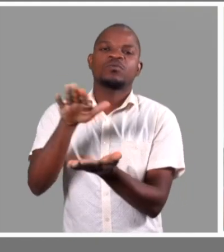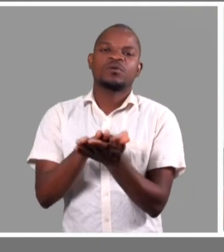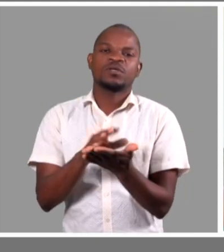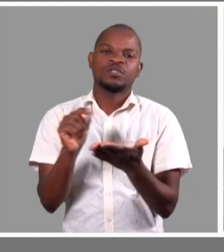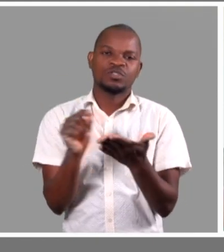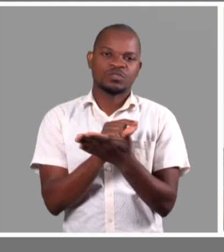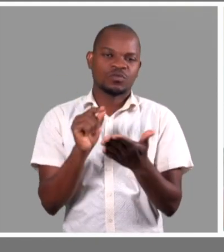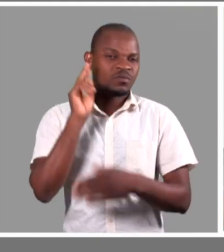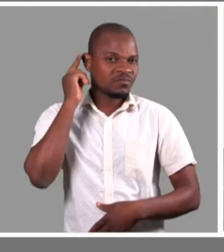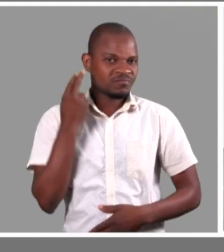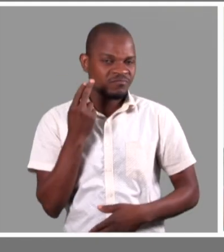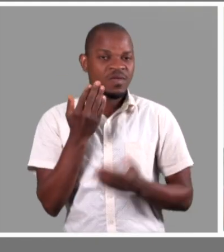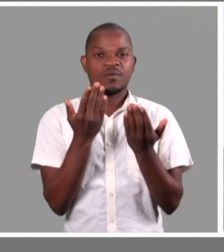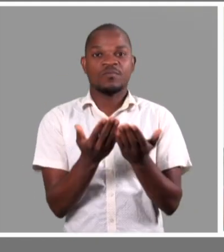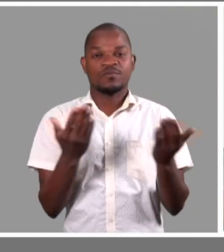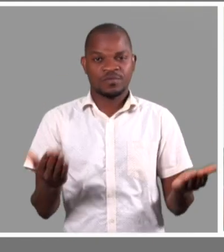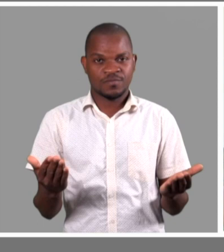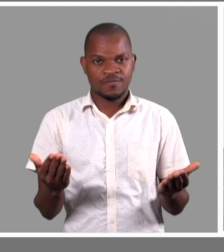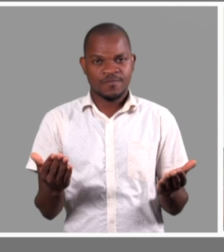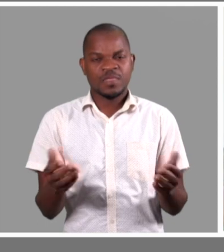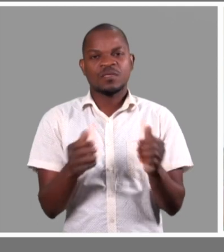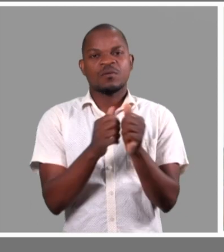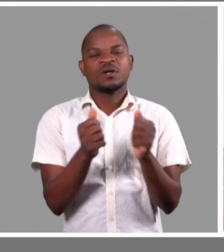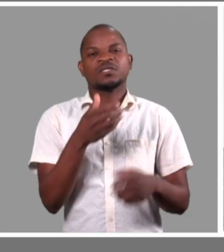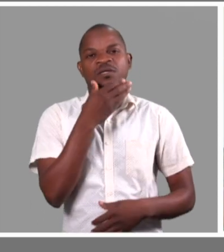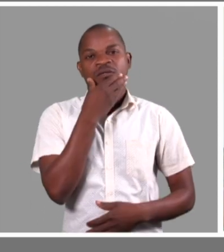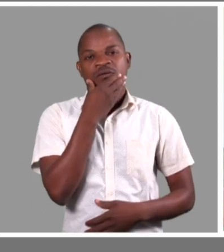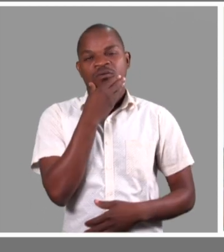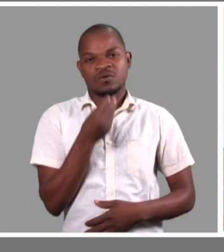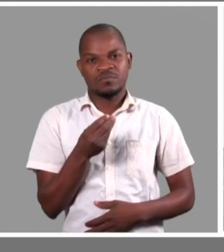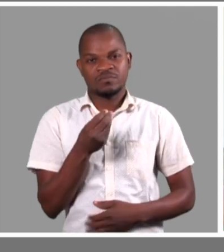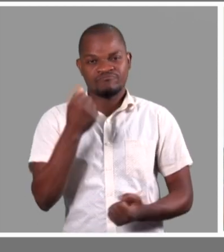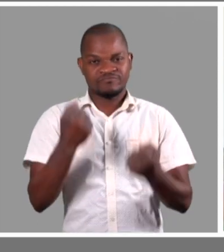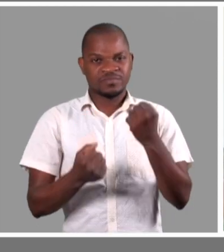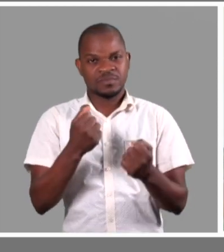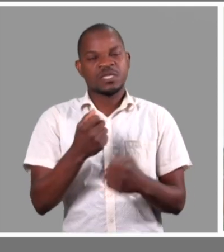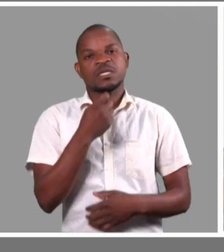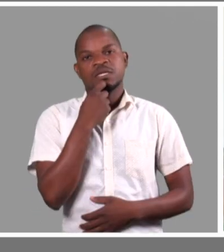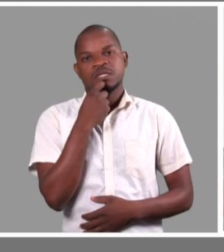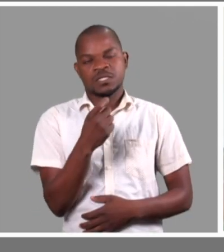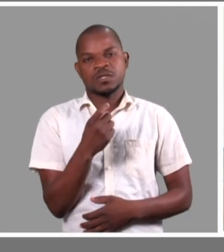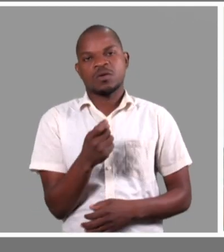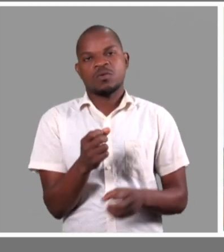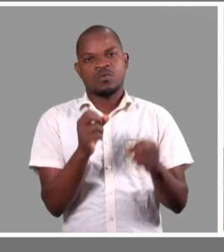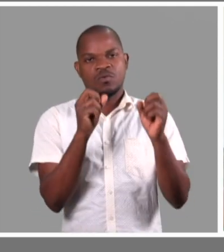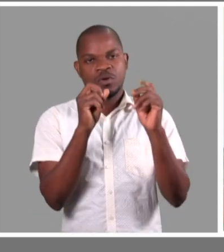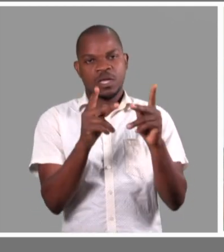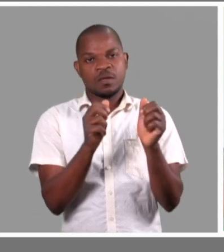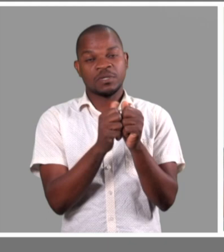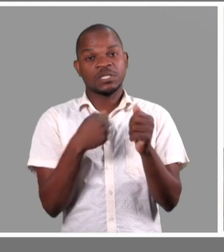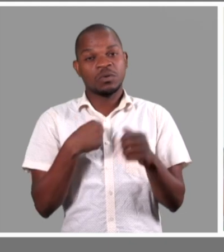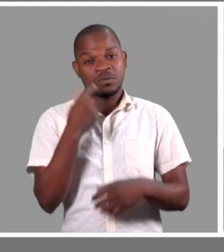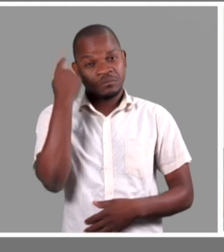aquelas senhoras, que é taxista, de troca, olha a